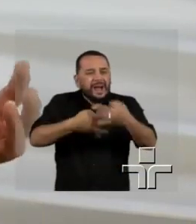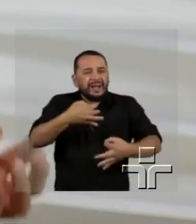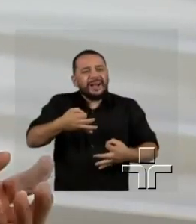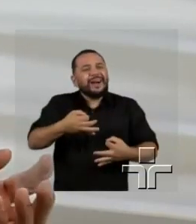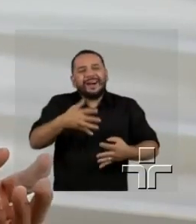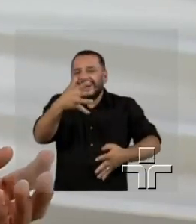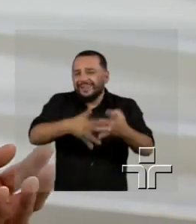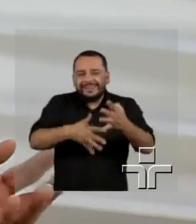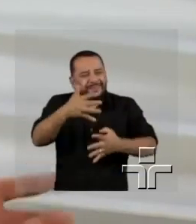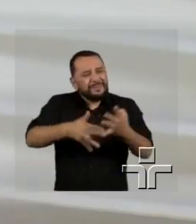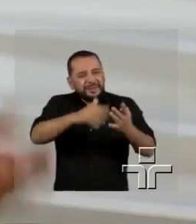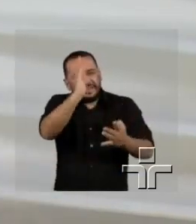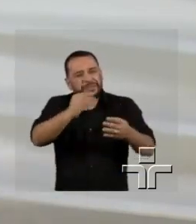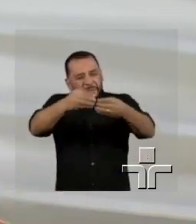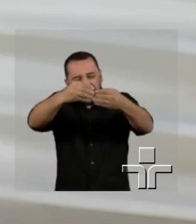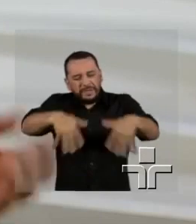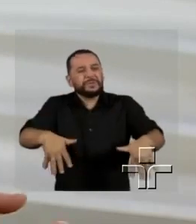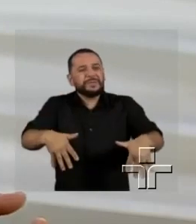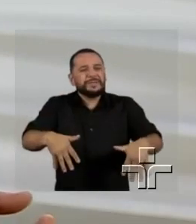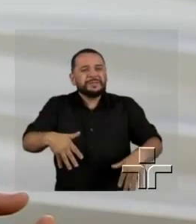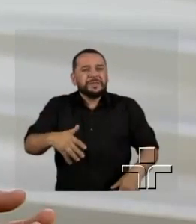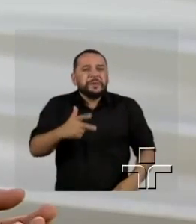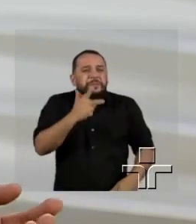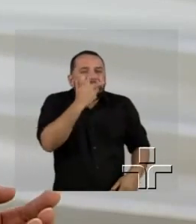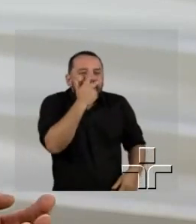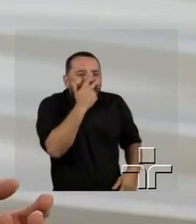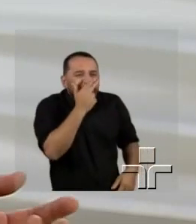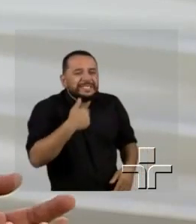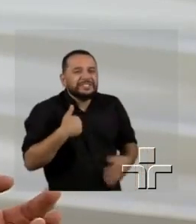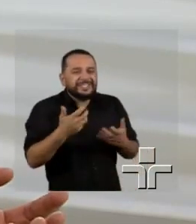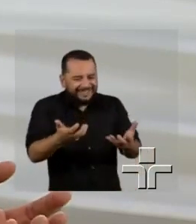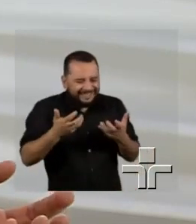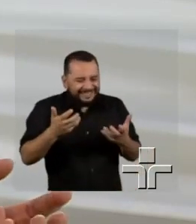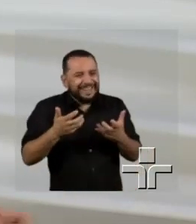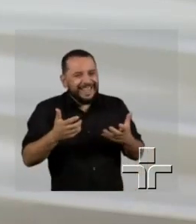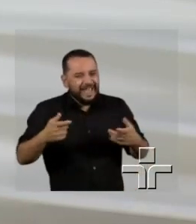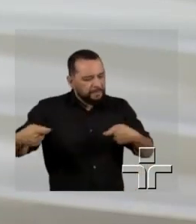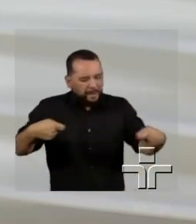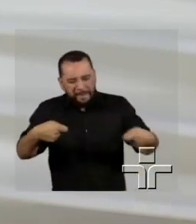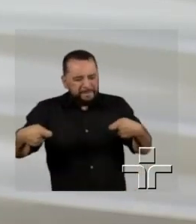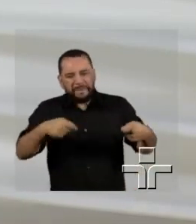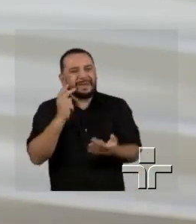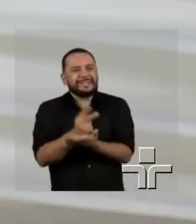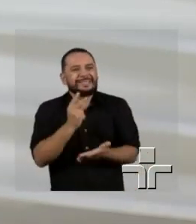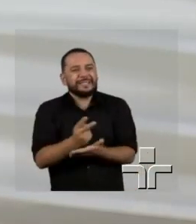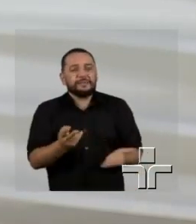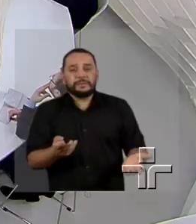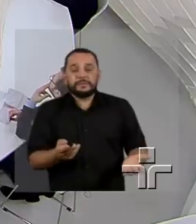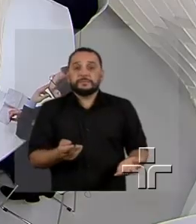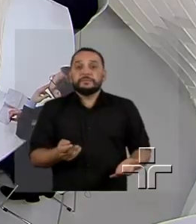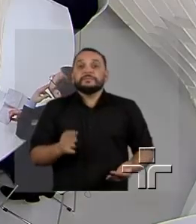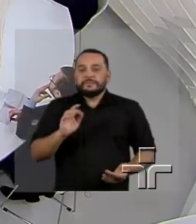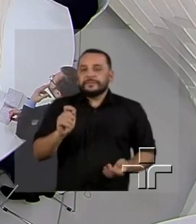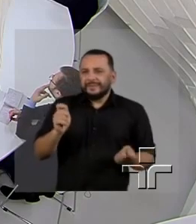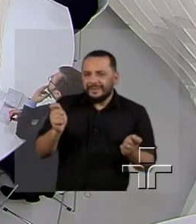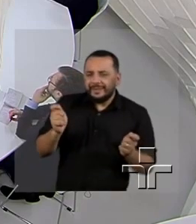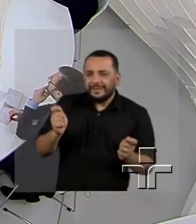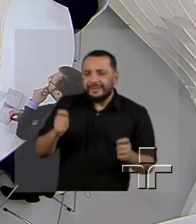com 10 anos, mais ou menos, 12 anos, foi 91. Do início da transformação.